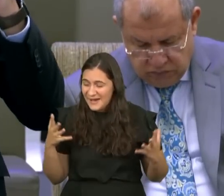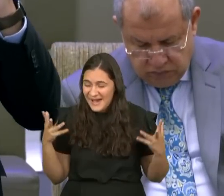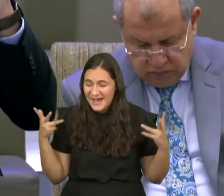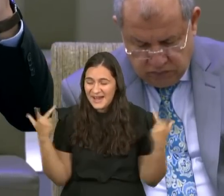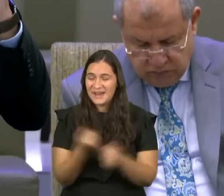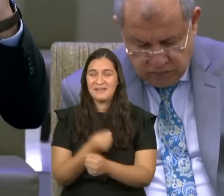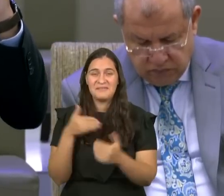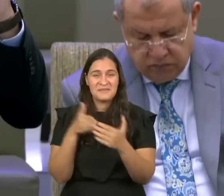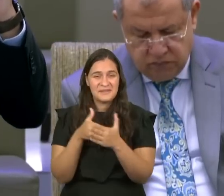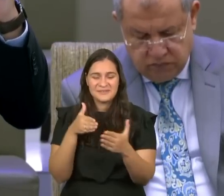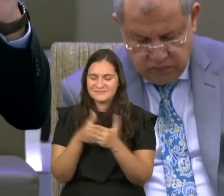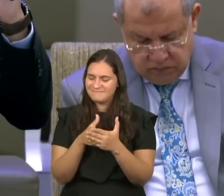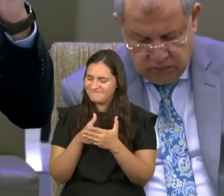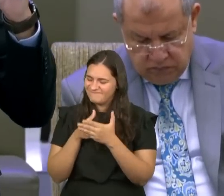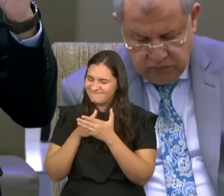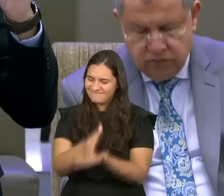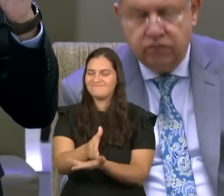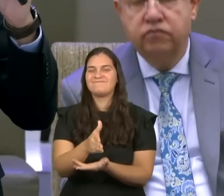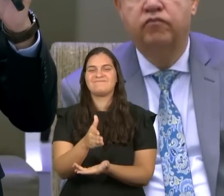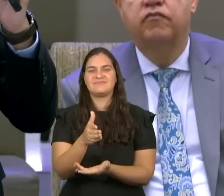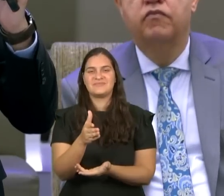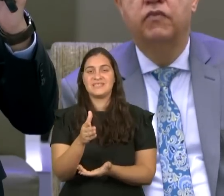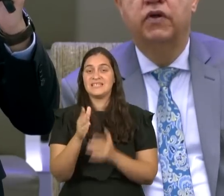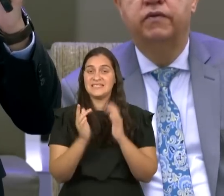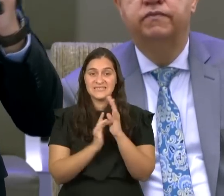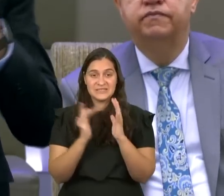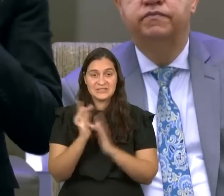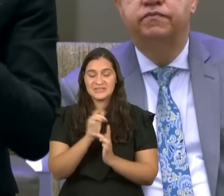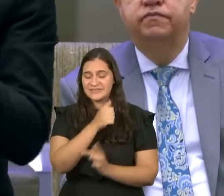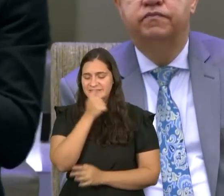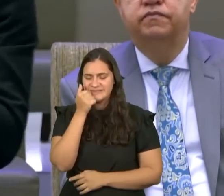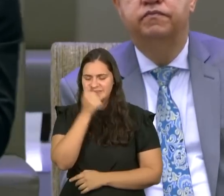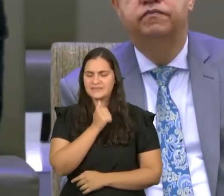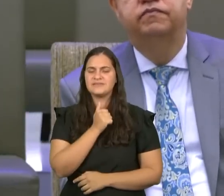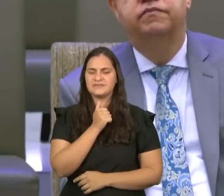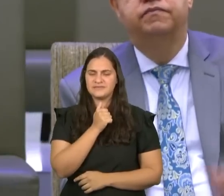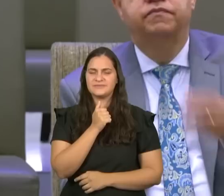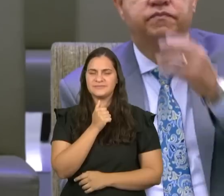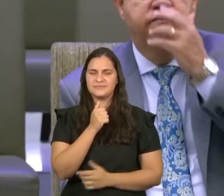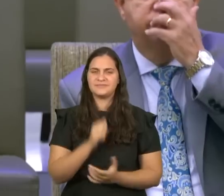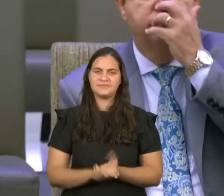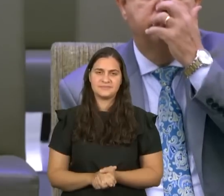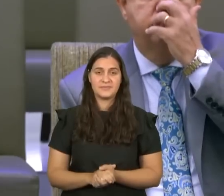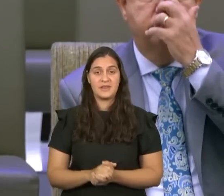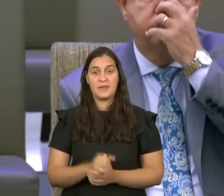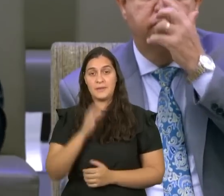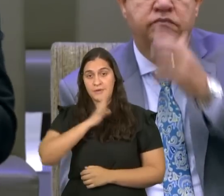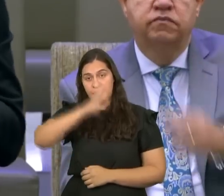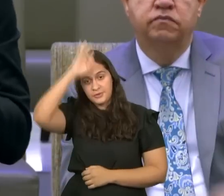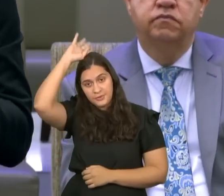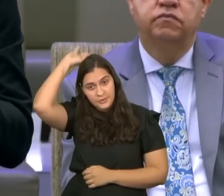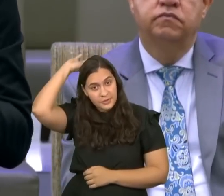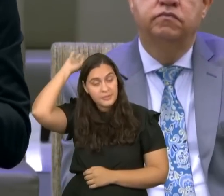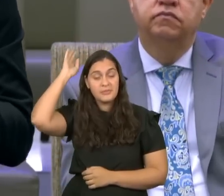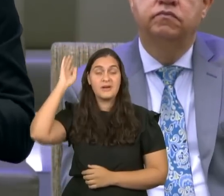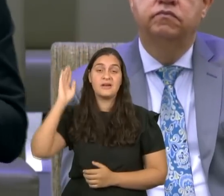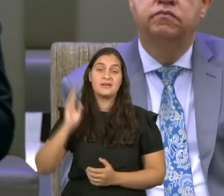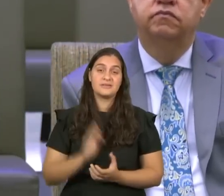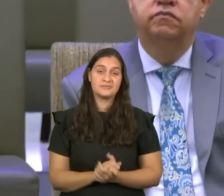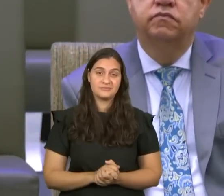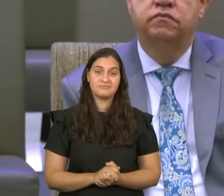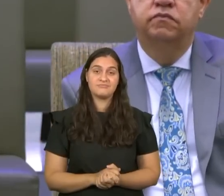e sacrificial Paulo escreve aos romanos o já foi dito Aqui Esta Noite pelas crianças